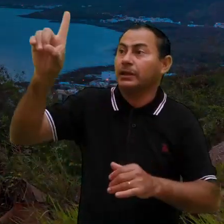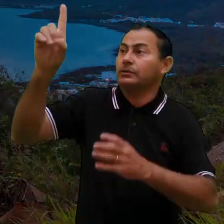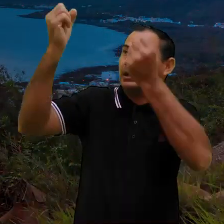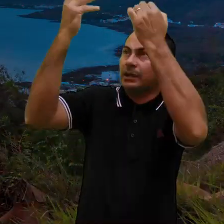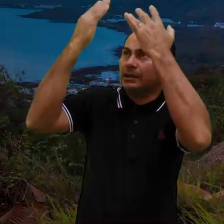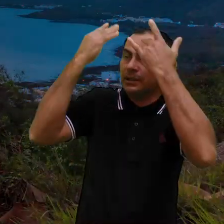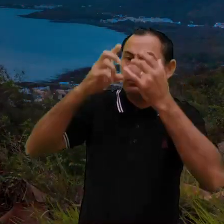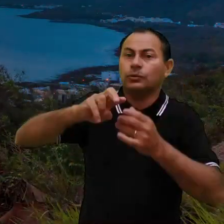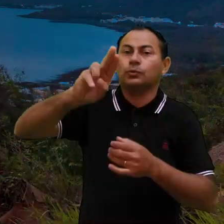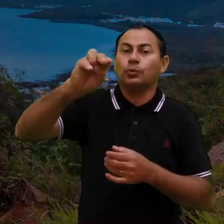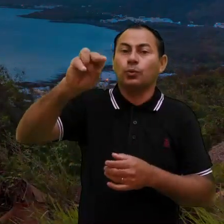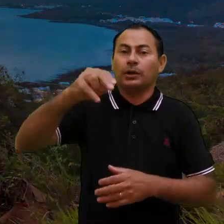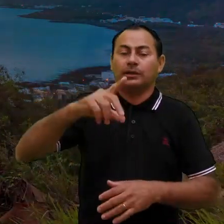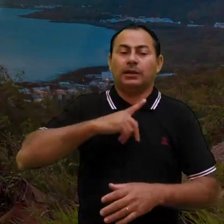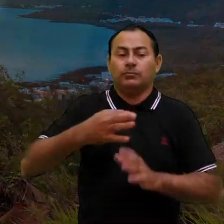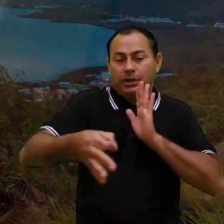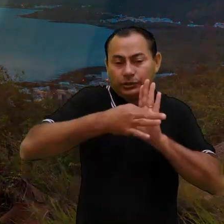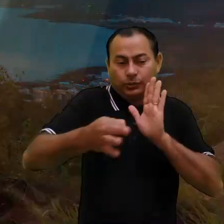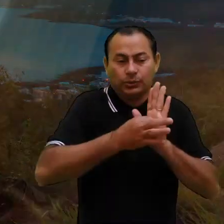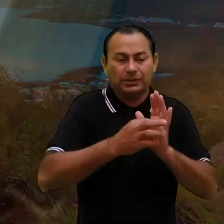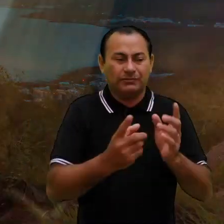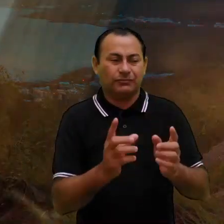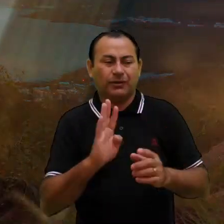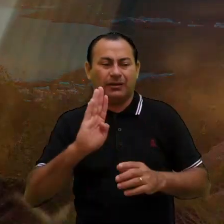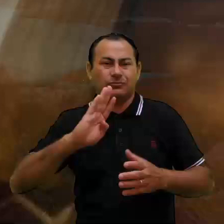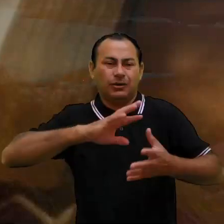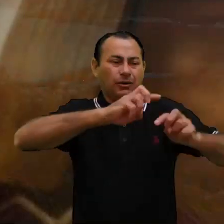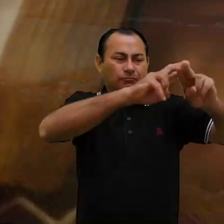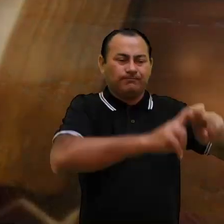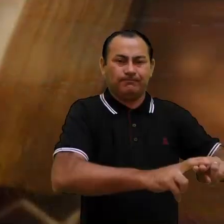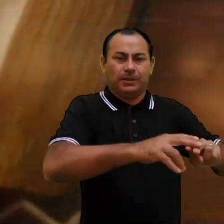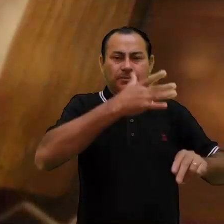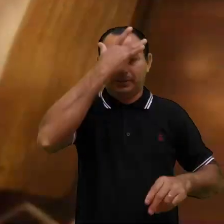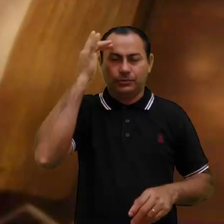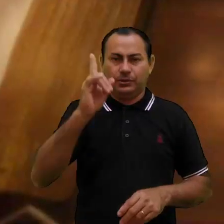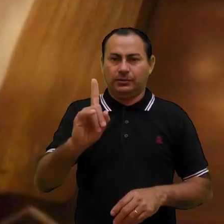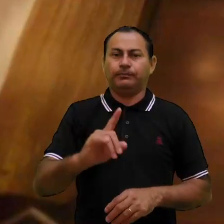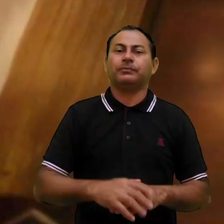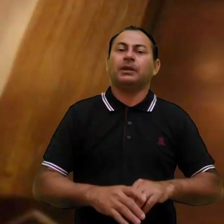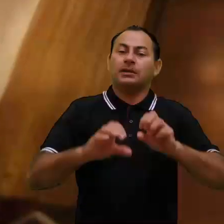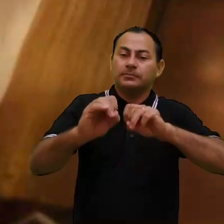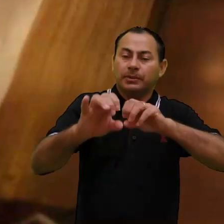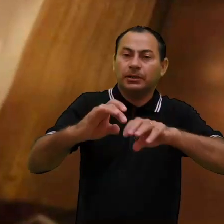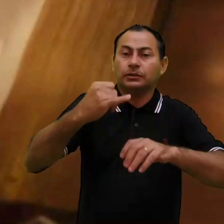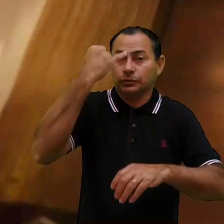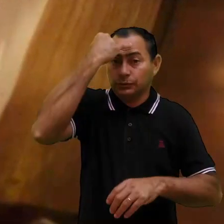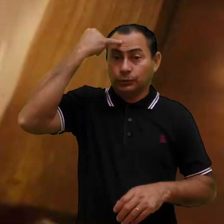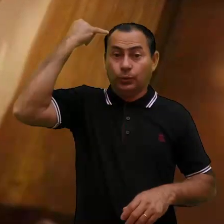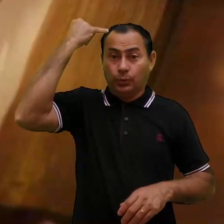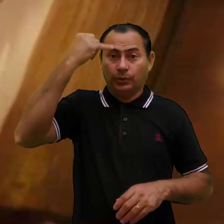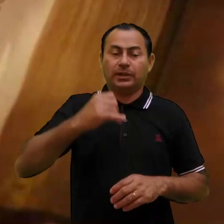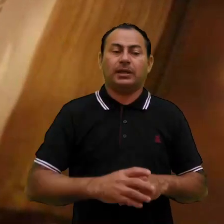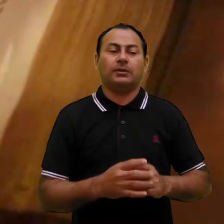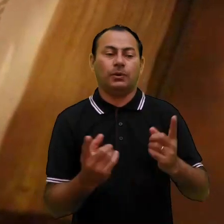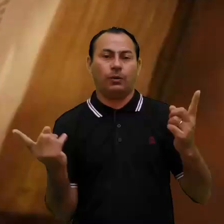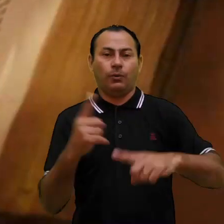gracioso, jamais tomará qualquer atitude a respeito. Foi este ensino que Judas combateu em sua